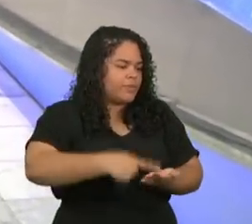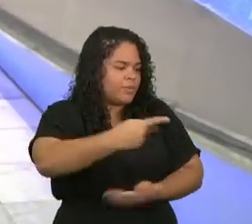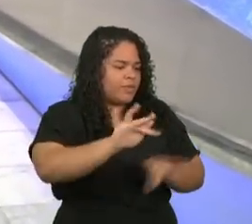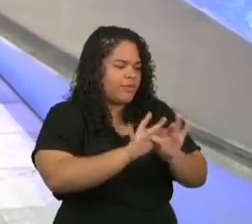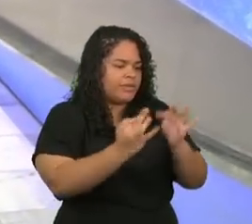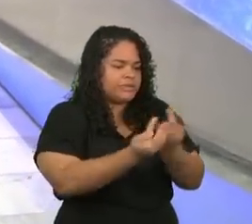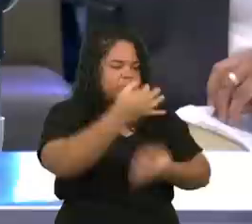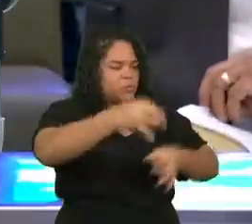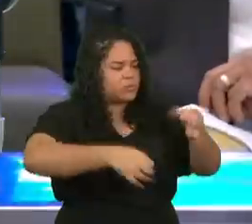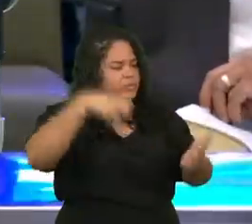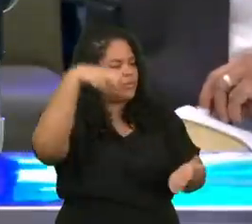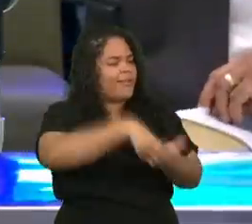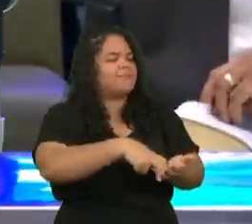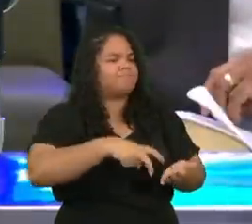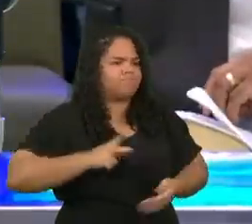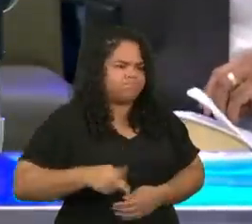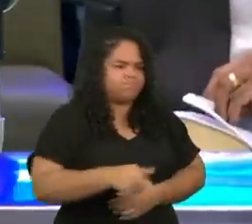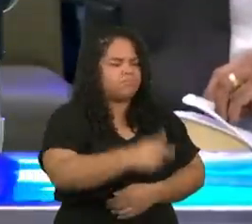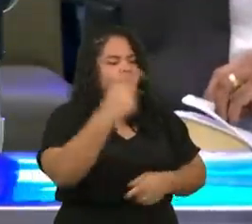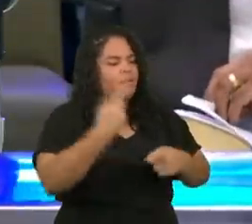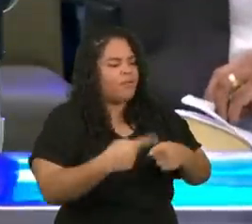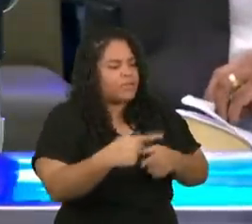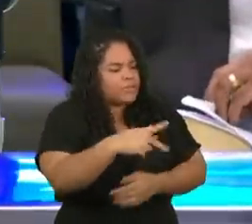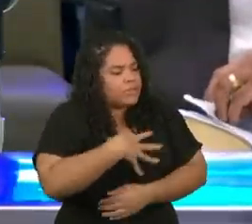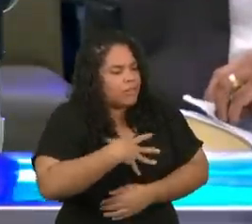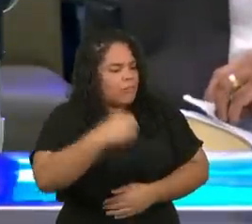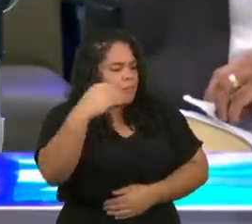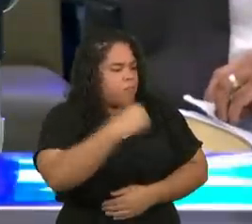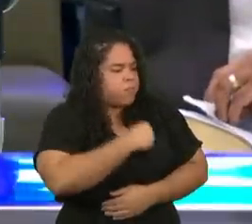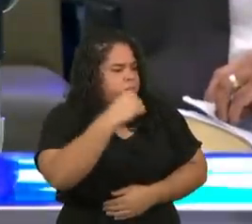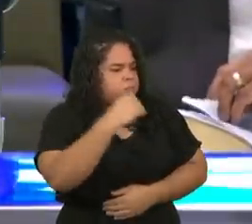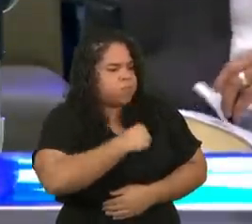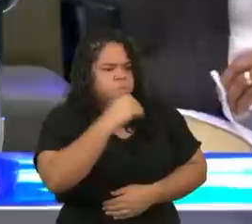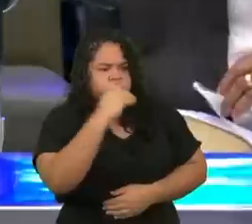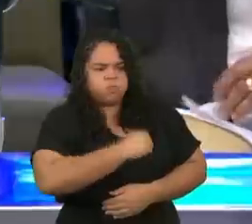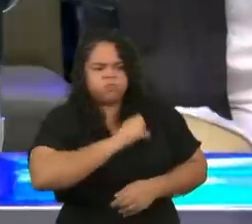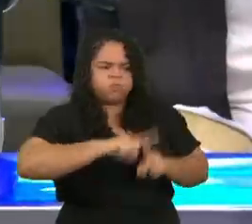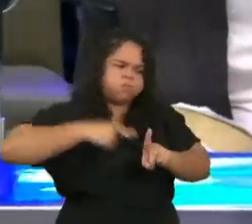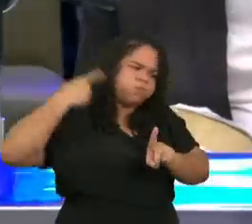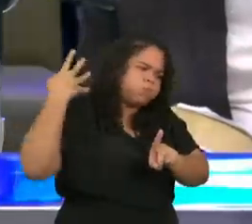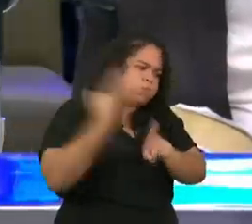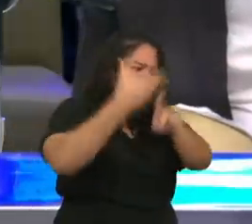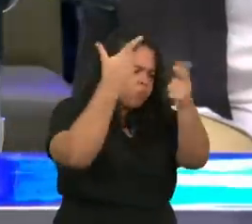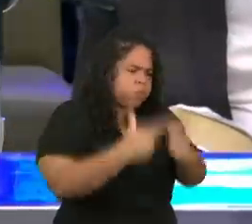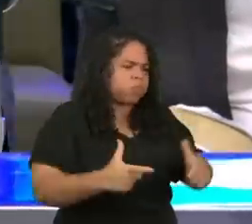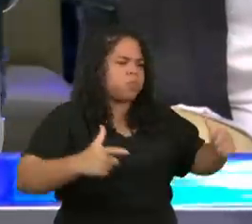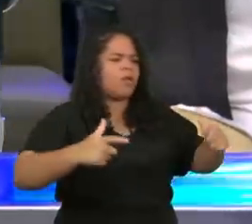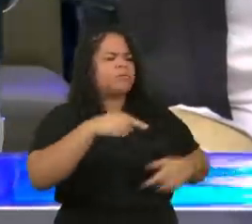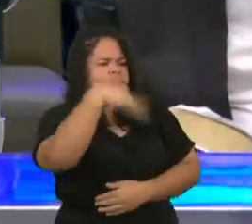sempre pela iniquidade que ele bem conhecia